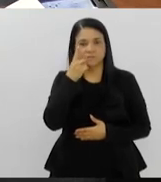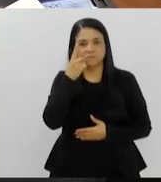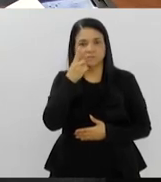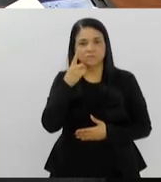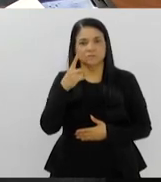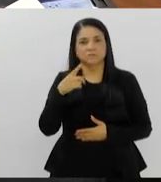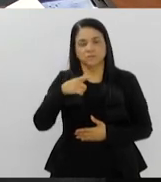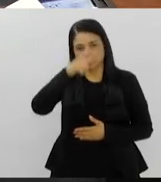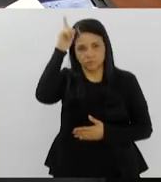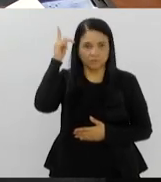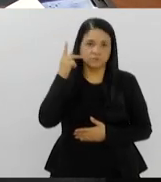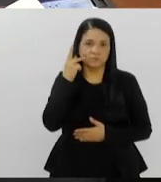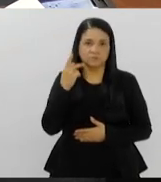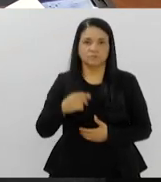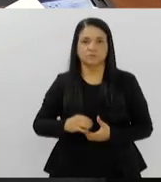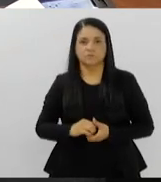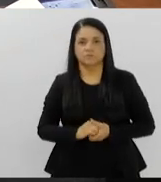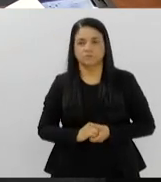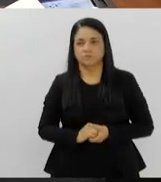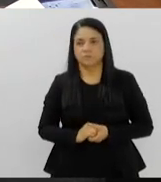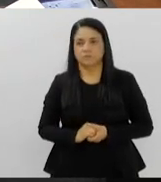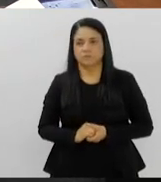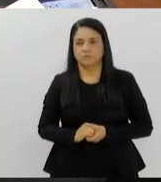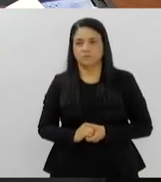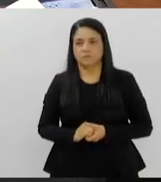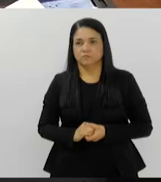deputado Luiz Paulo.